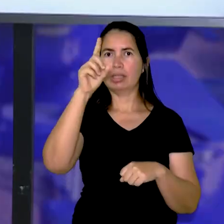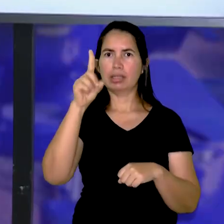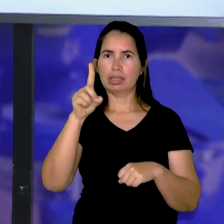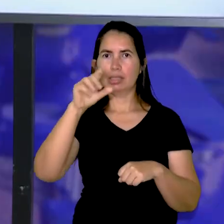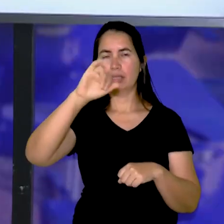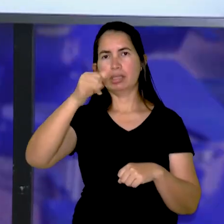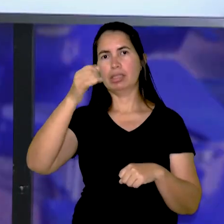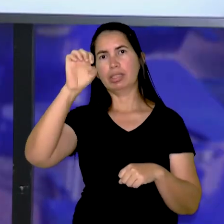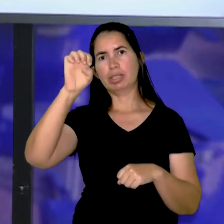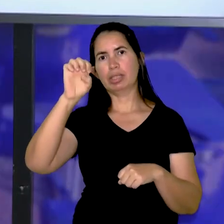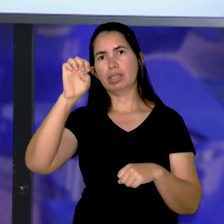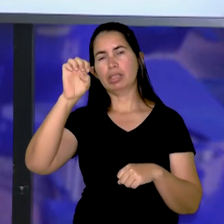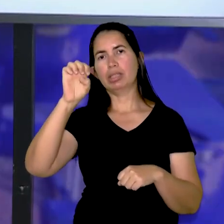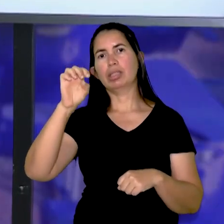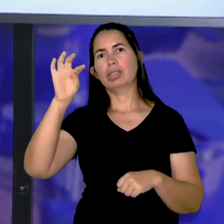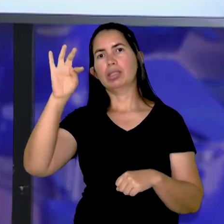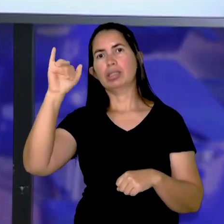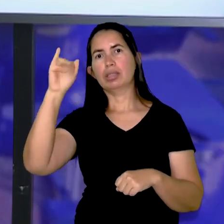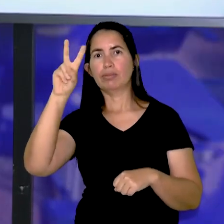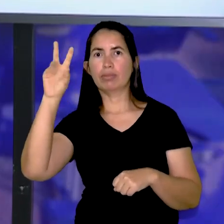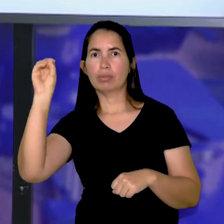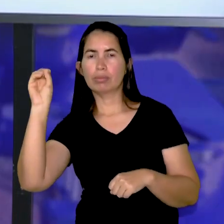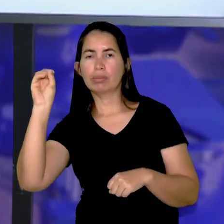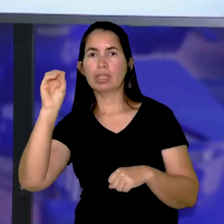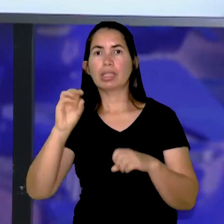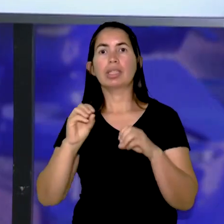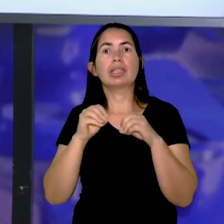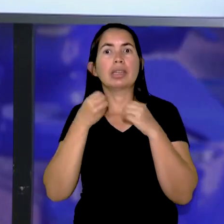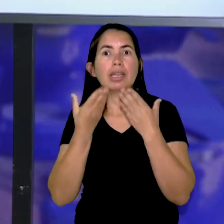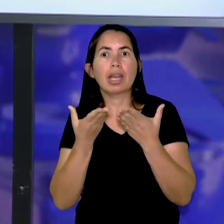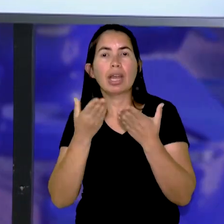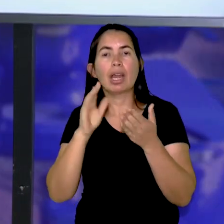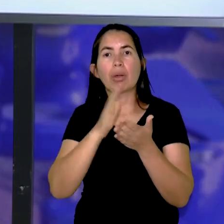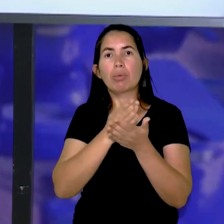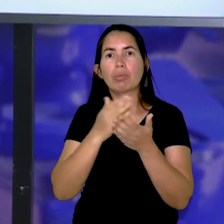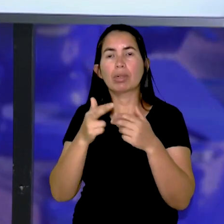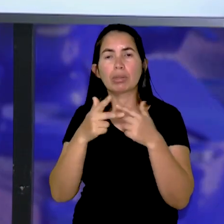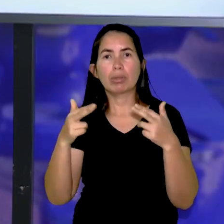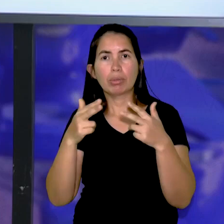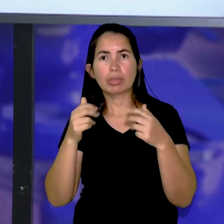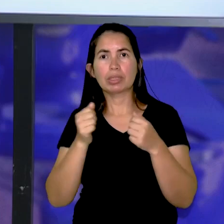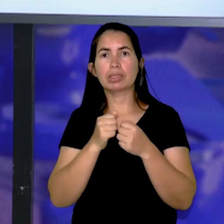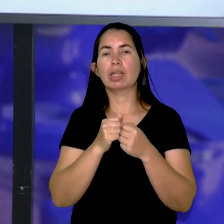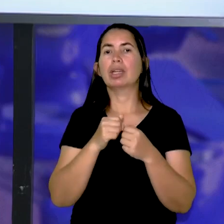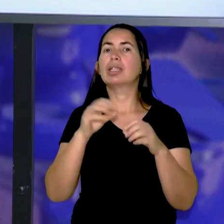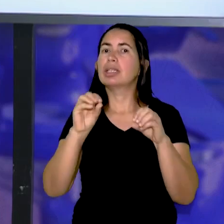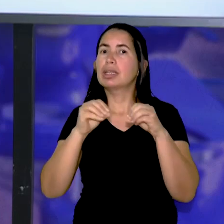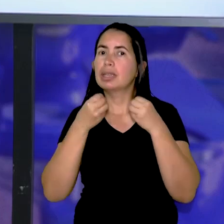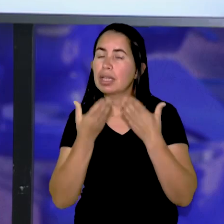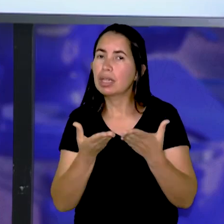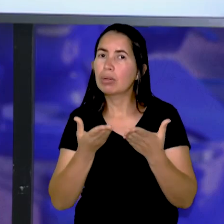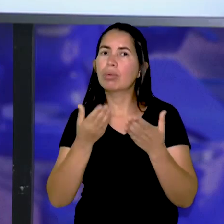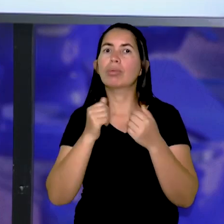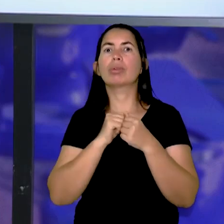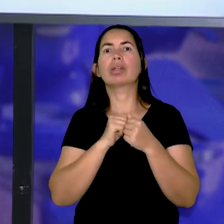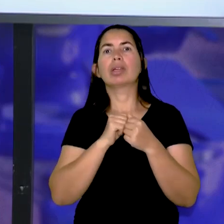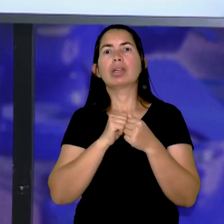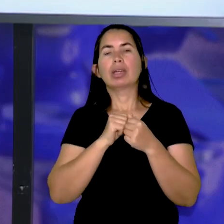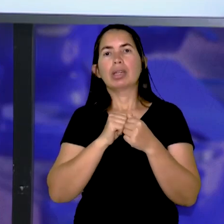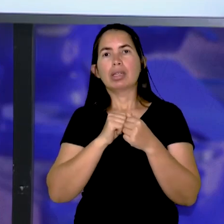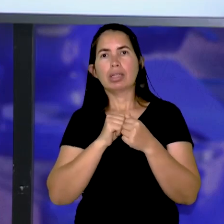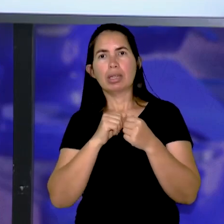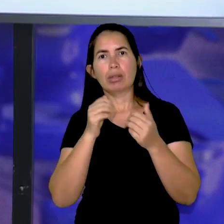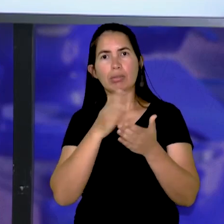Por quê? Porque adjetivo é aquilo que dá qualidade ao substantivo, que deu qualidade ao texto.